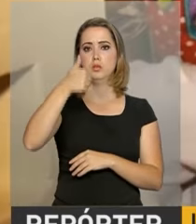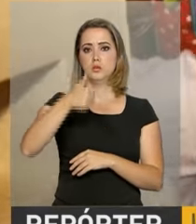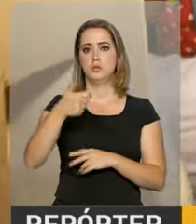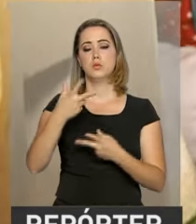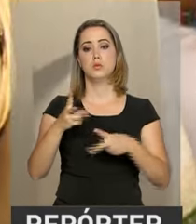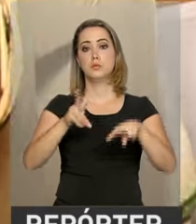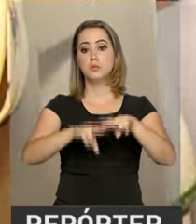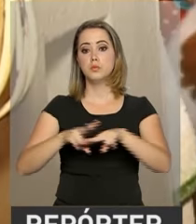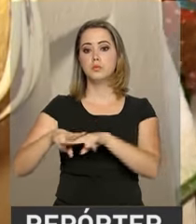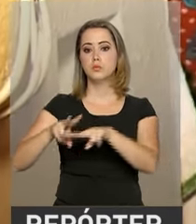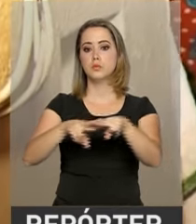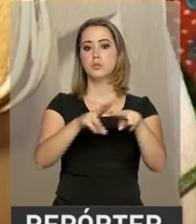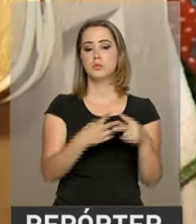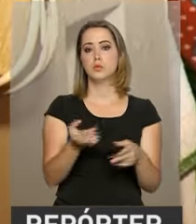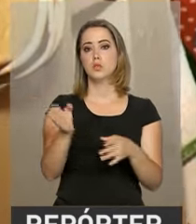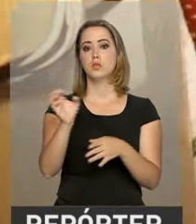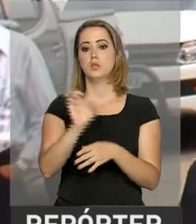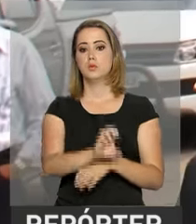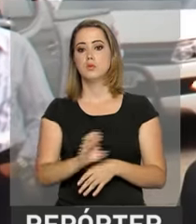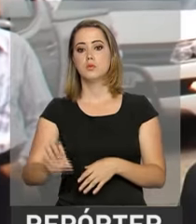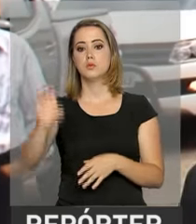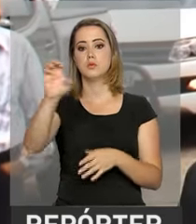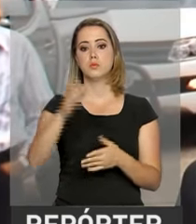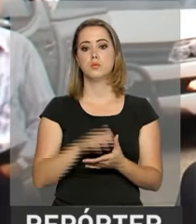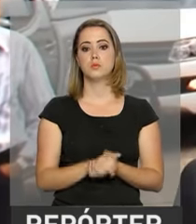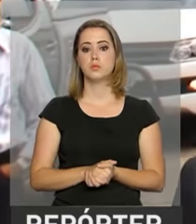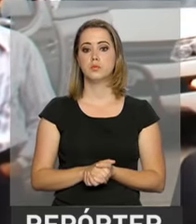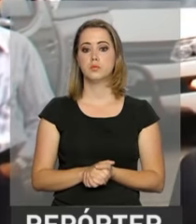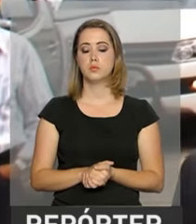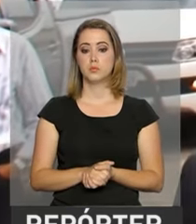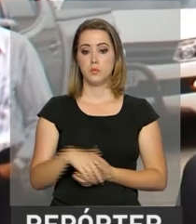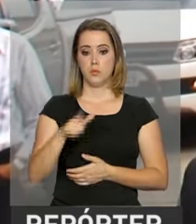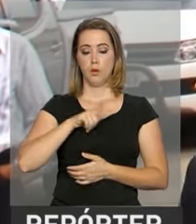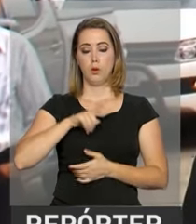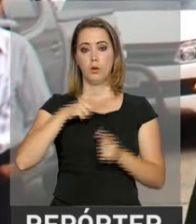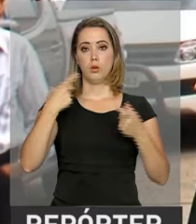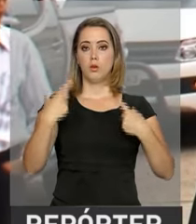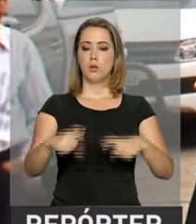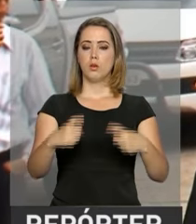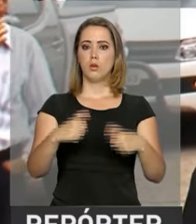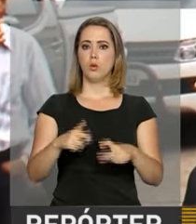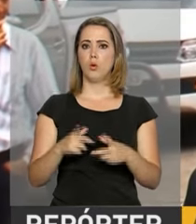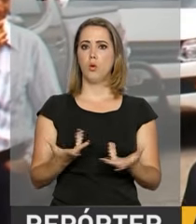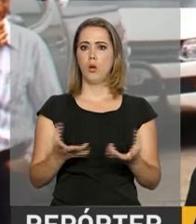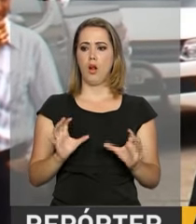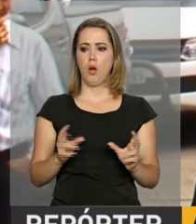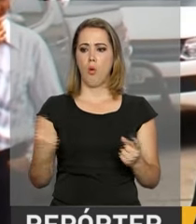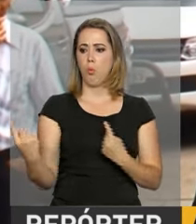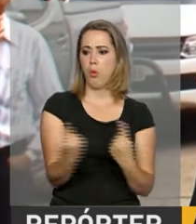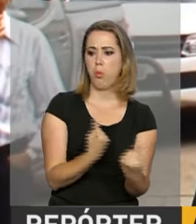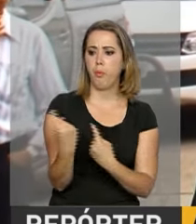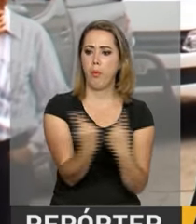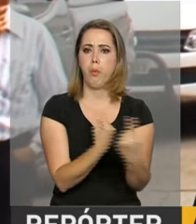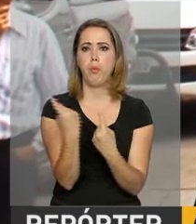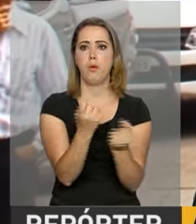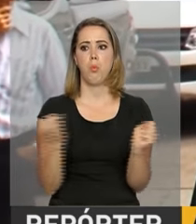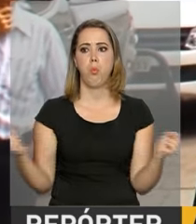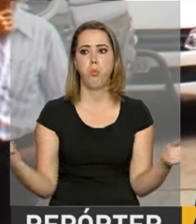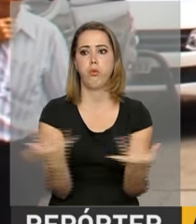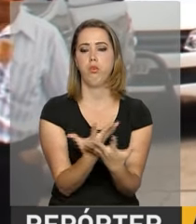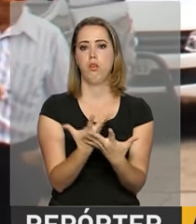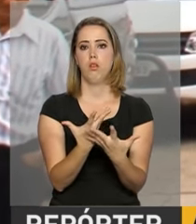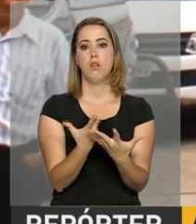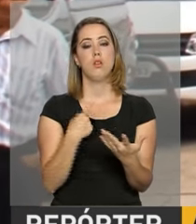sistemas penitenciários estaduais. Onde há uma superlotação, onde não há separação, é de presos